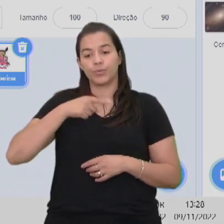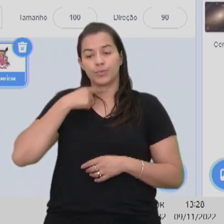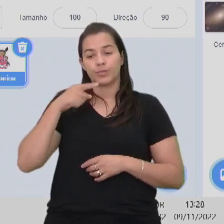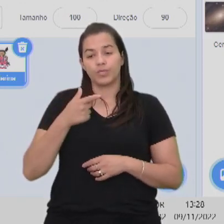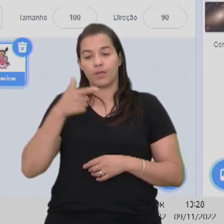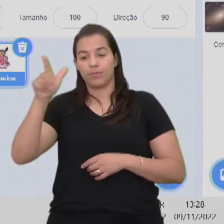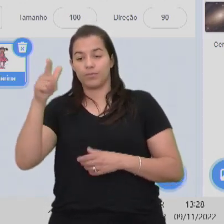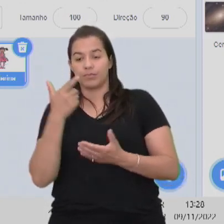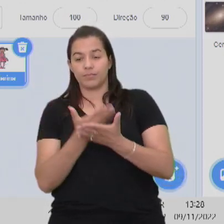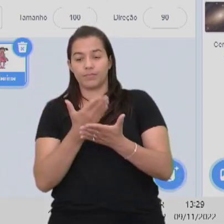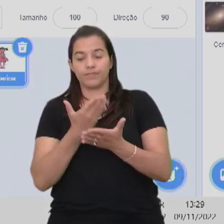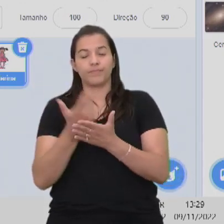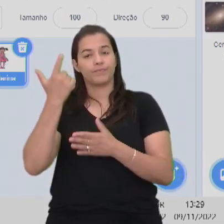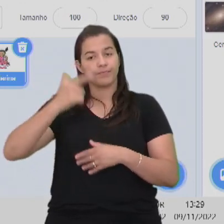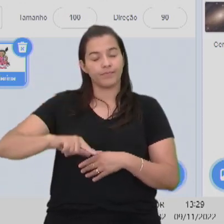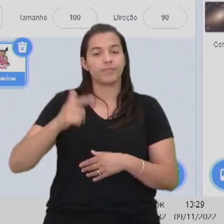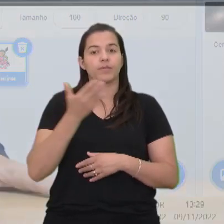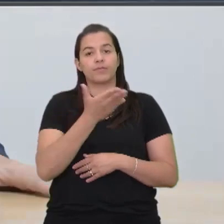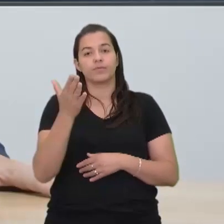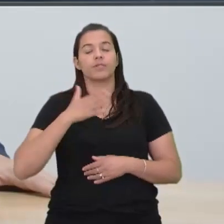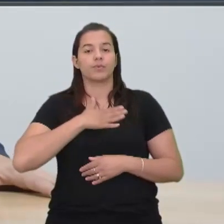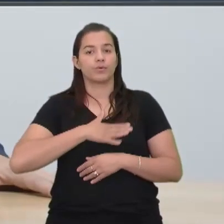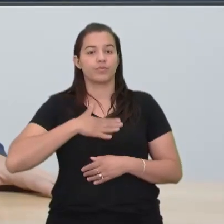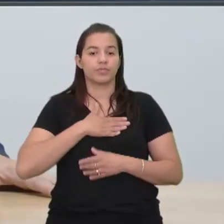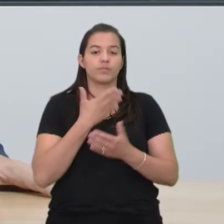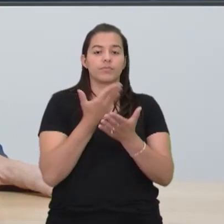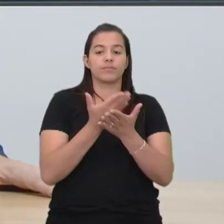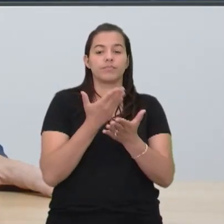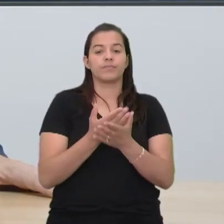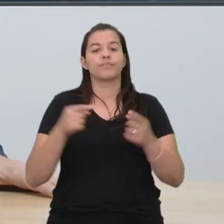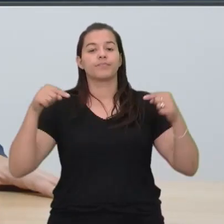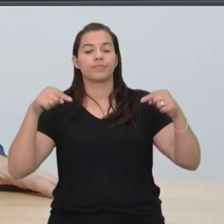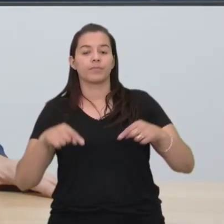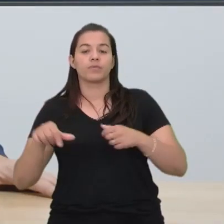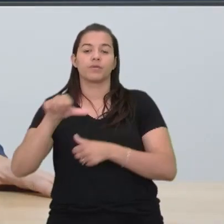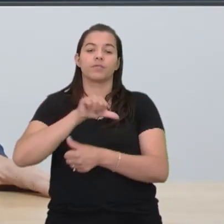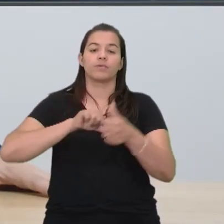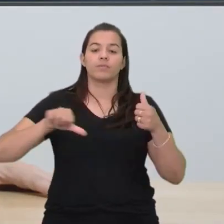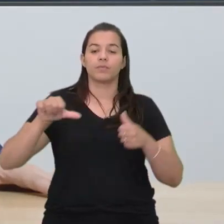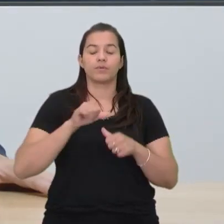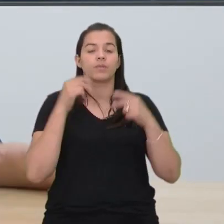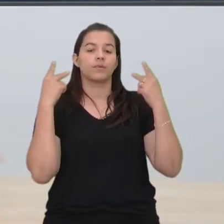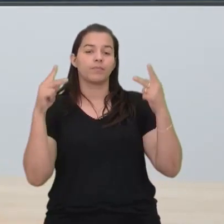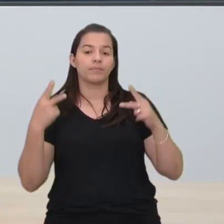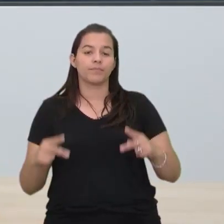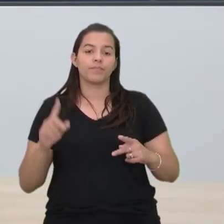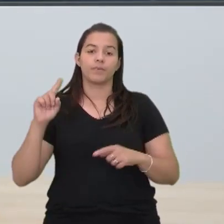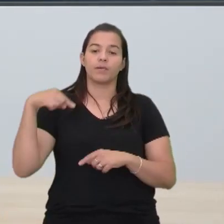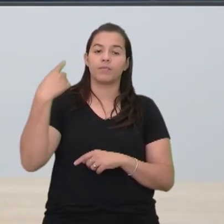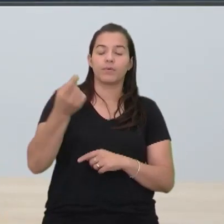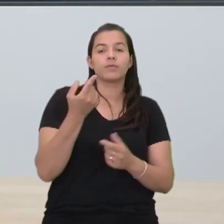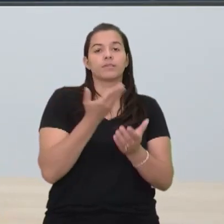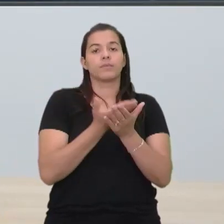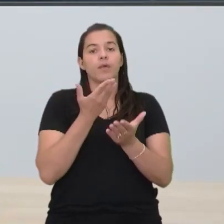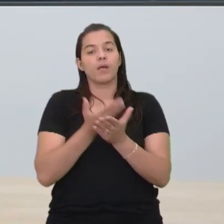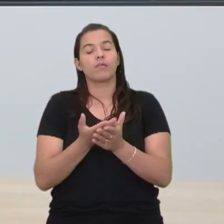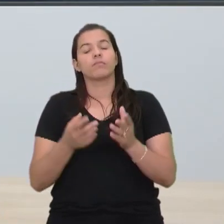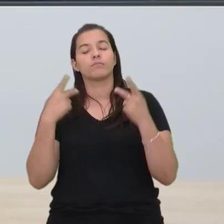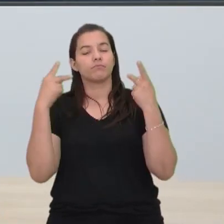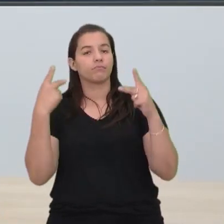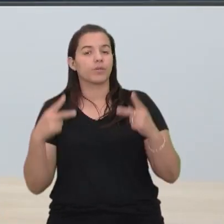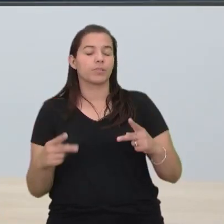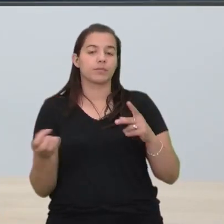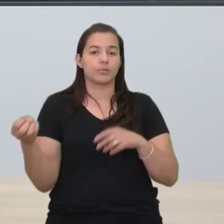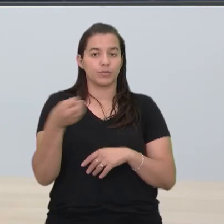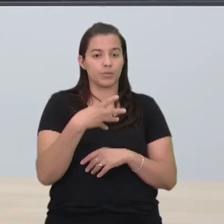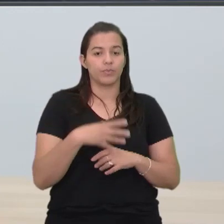faço mais alguns. Espero que você tenha gostado aí da aula, desse mecanismo aí de programar. Próxima aula a gente vai começar a fazer umas programações, tá